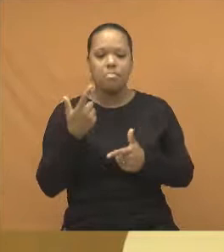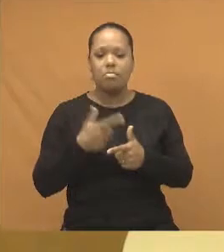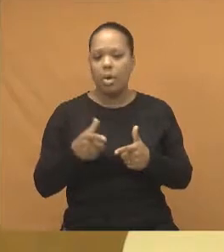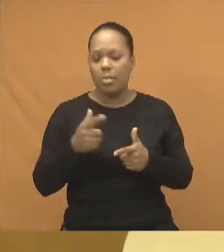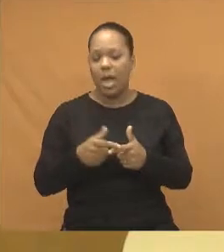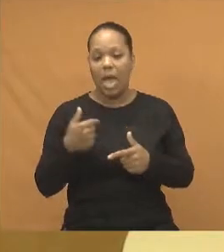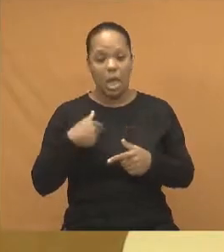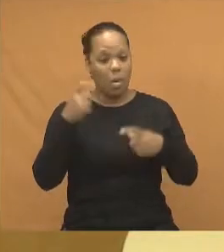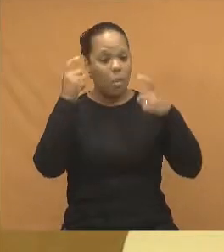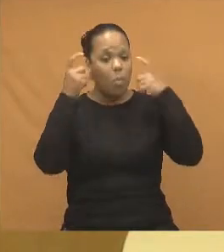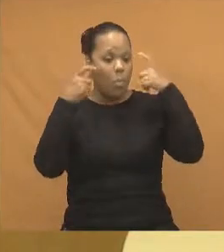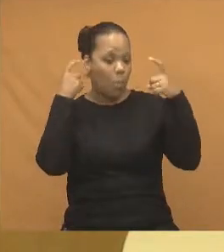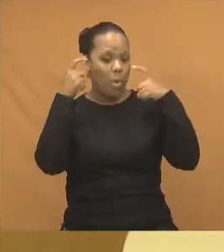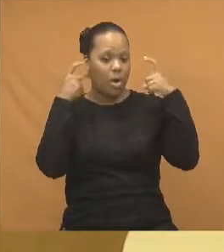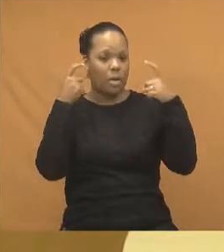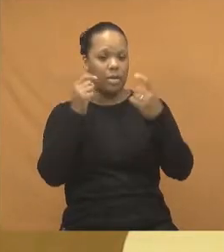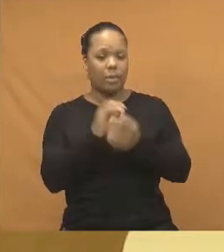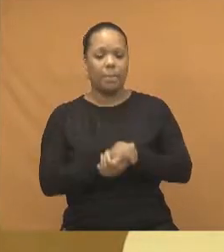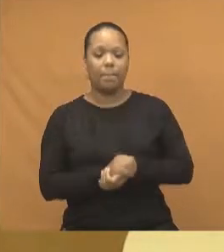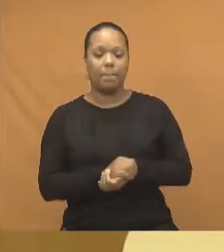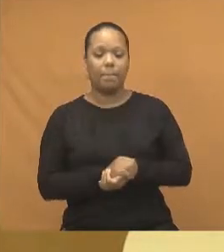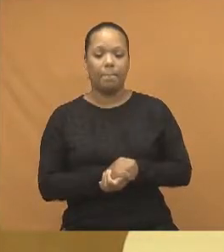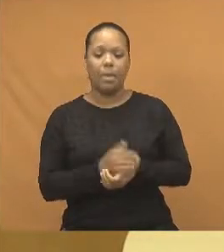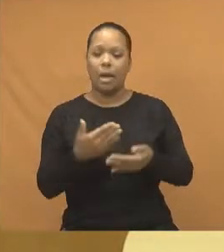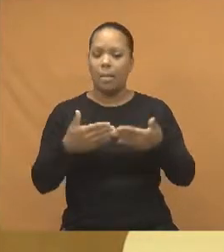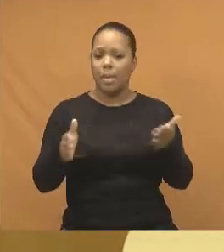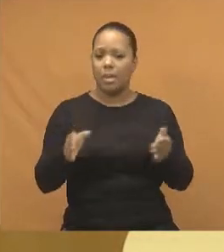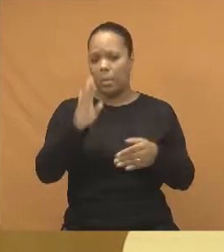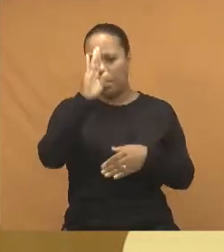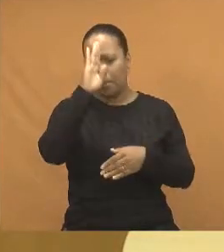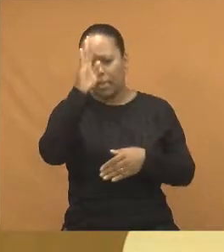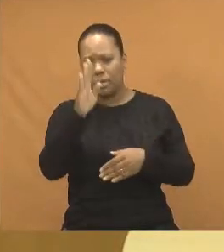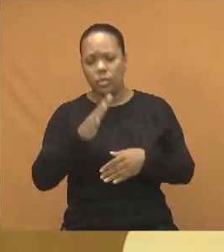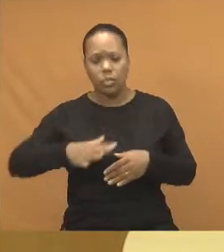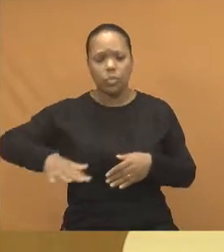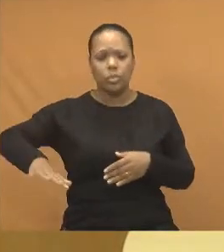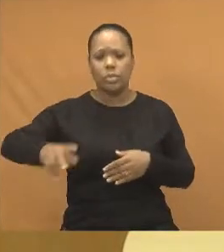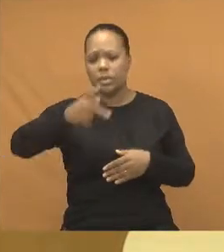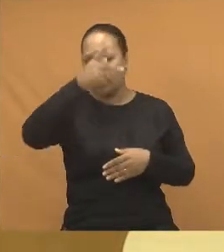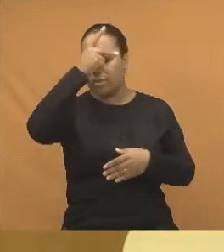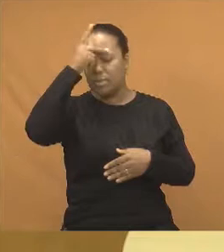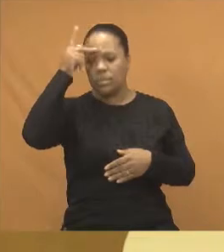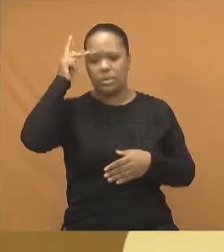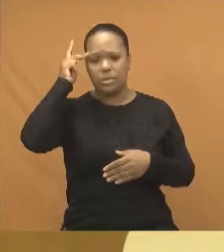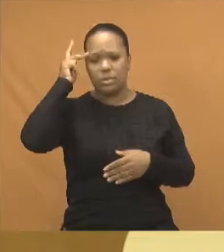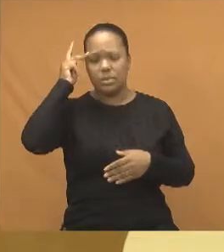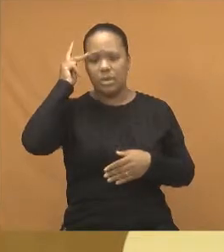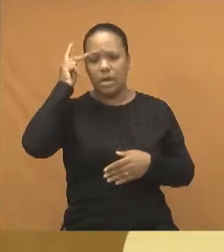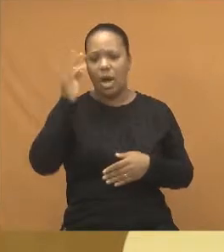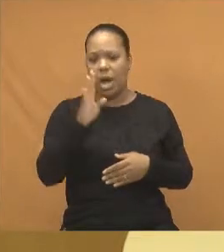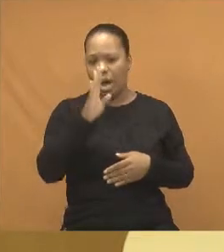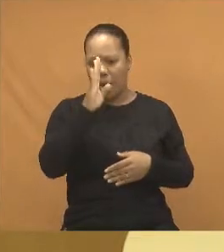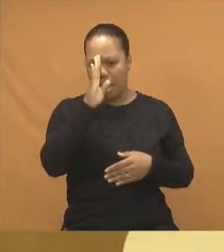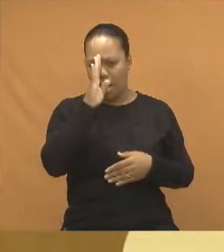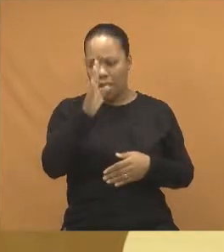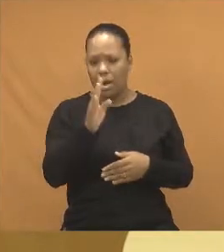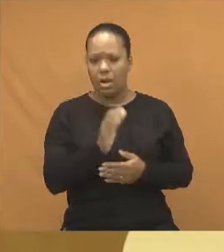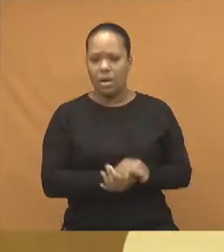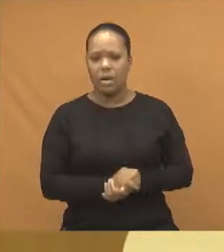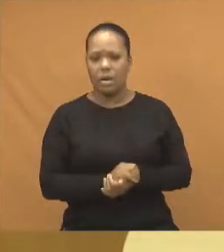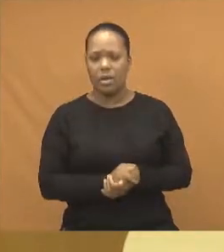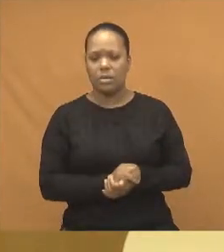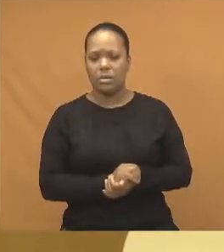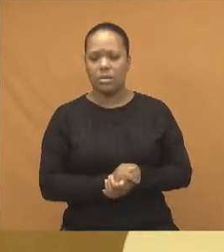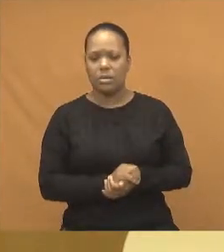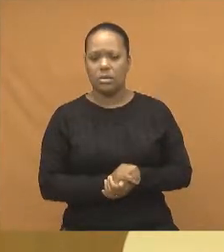eu fico preocupada em ficar abrindo precedente. A gente tem que atender as pessoas conforme a prioridade é